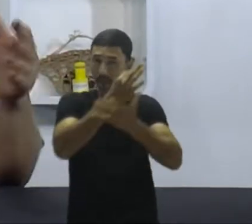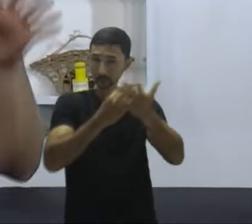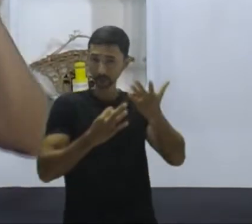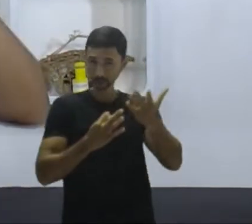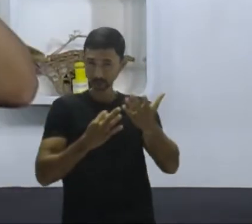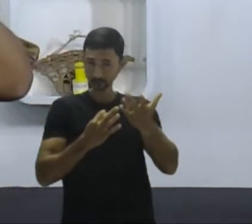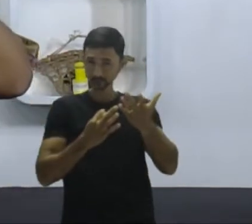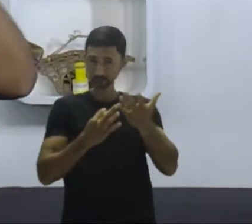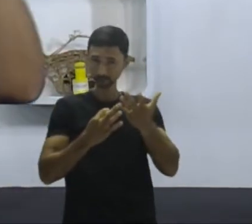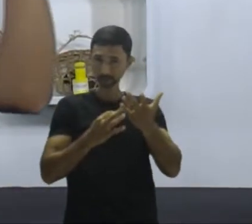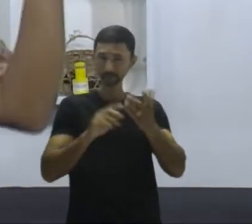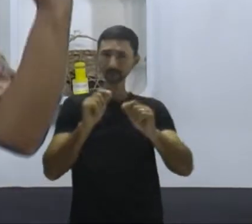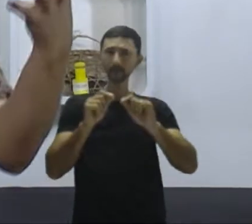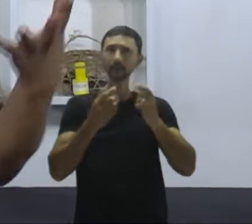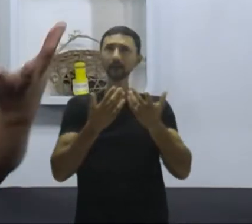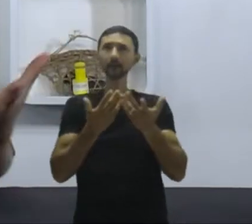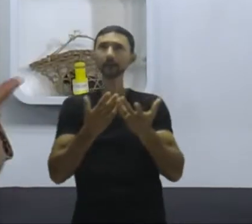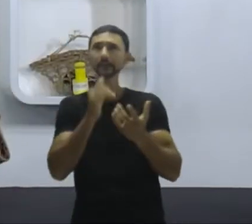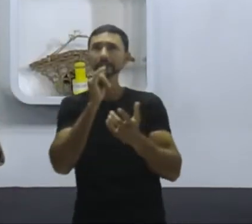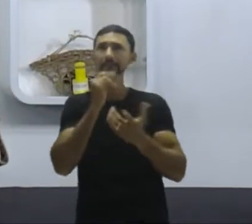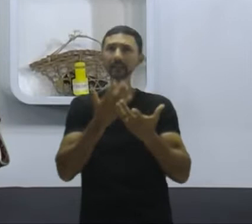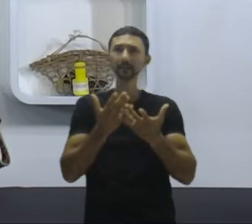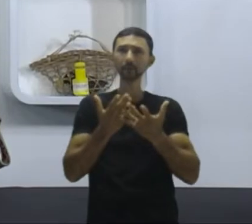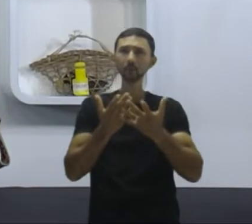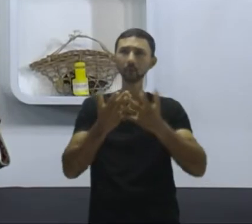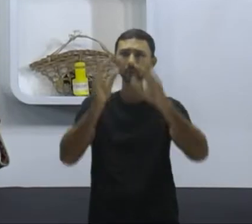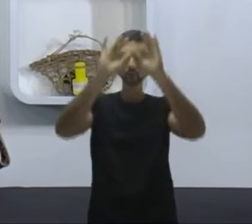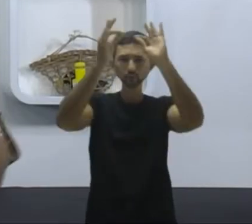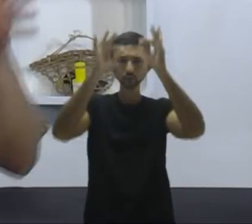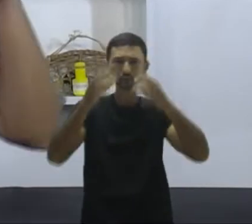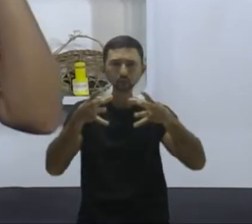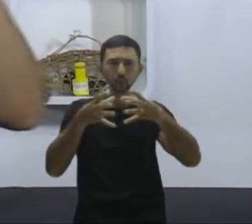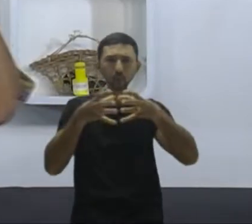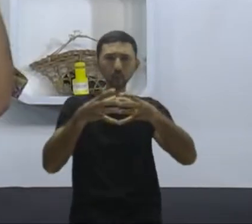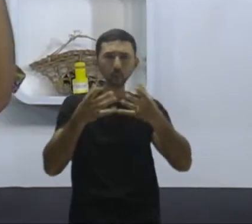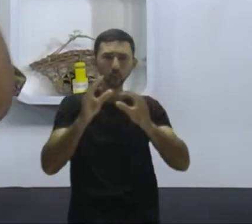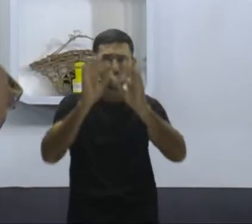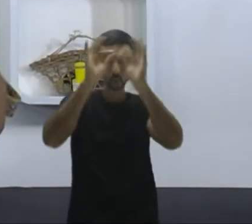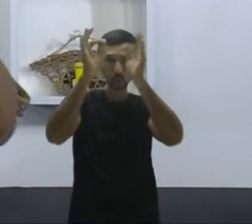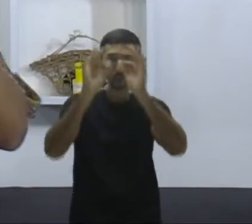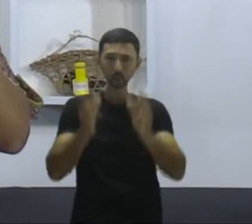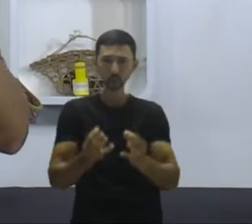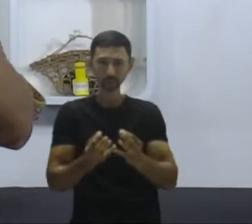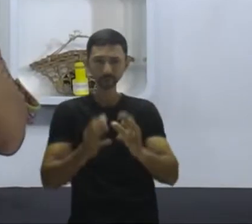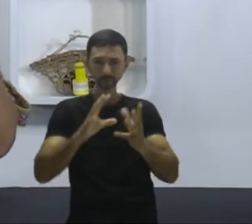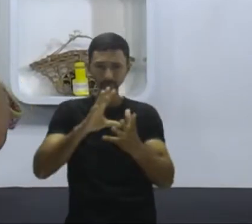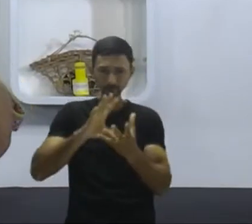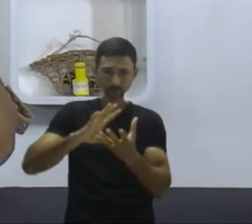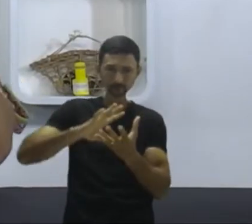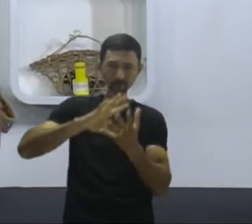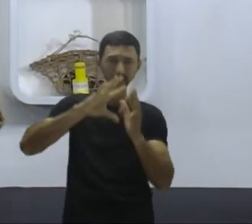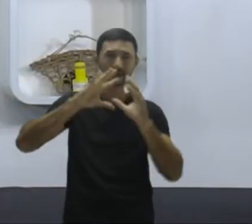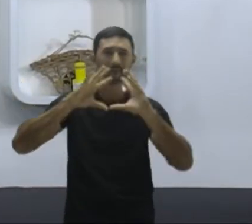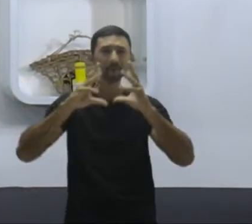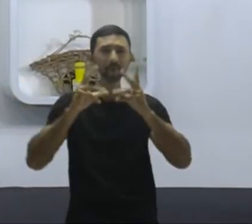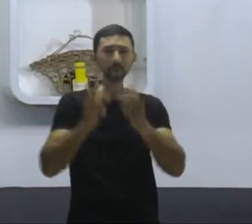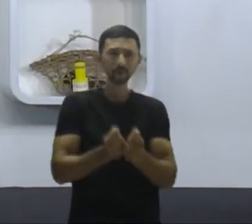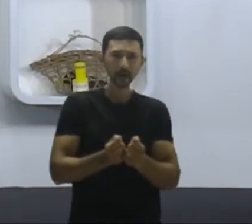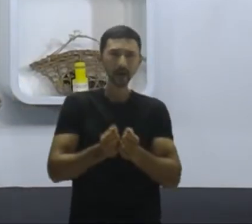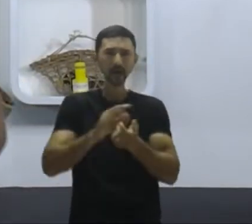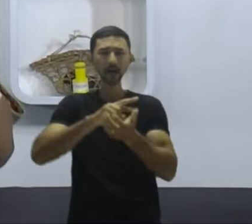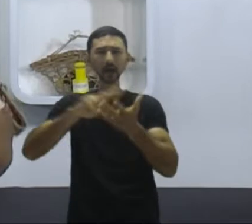textual, ele é como se fosse um grande conjunto que engloba vários